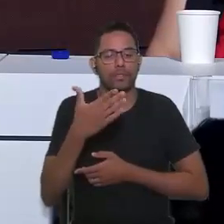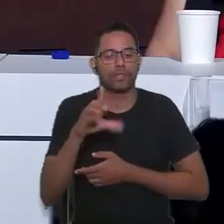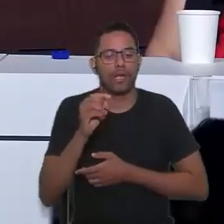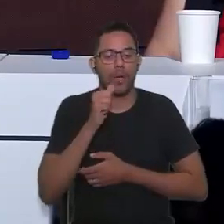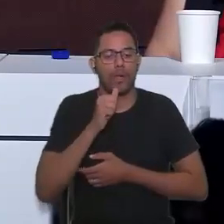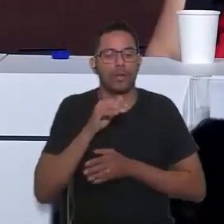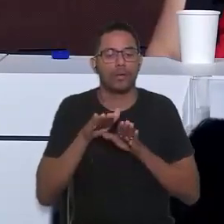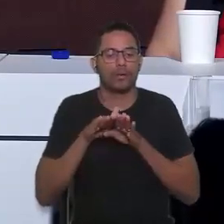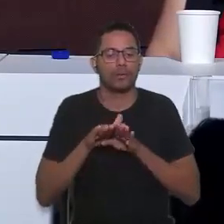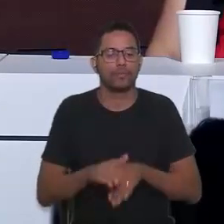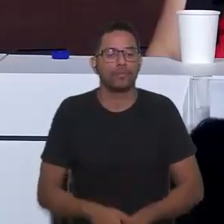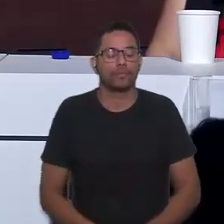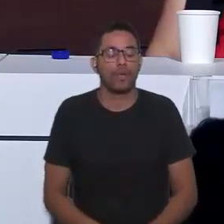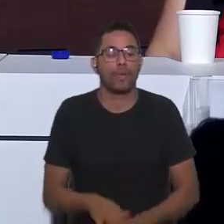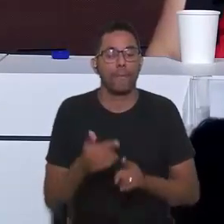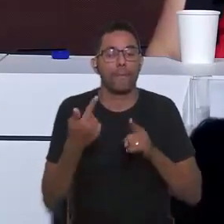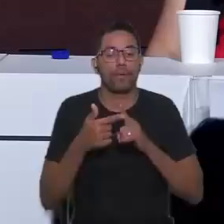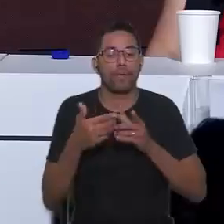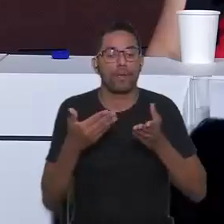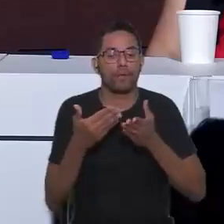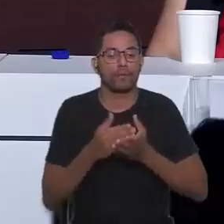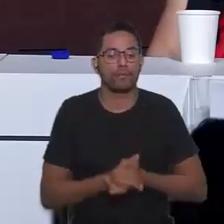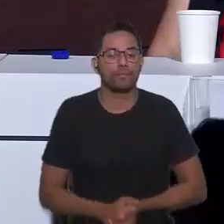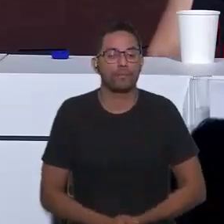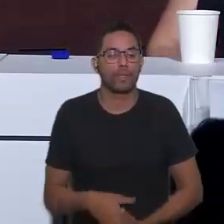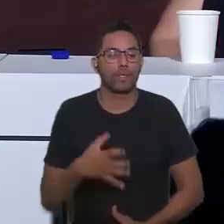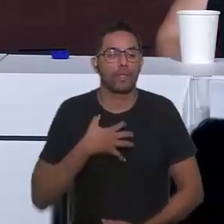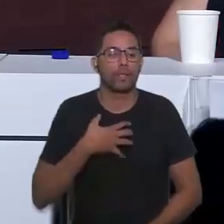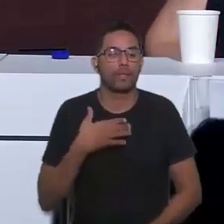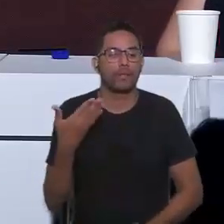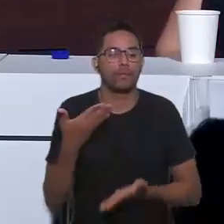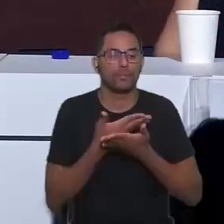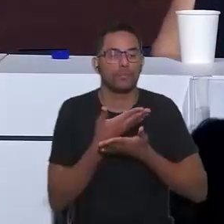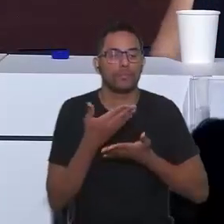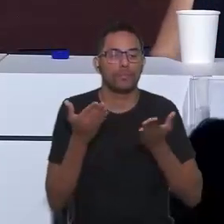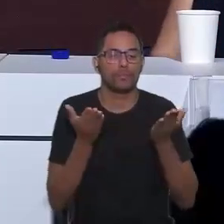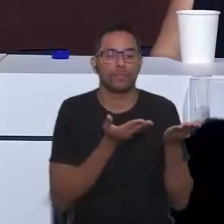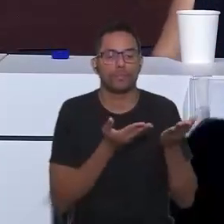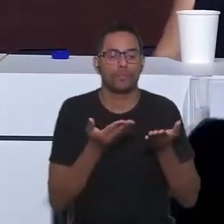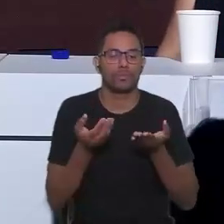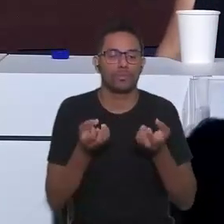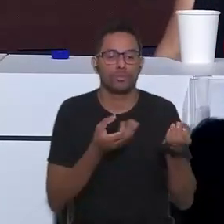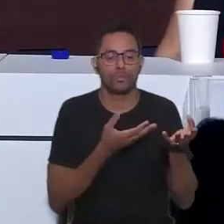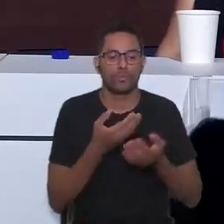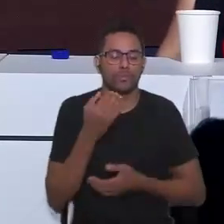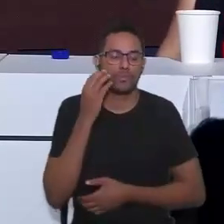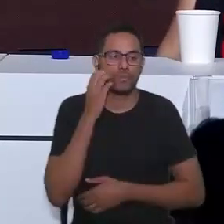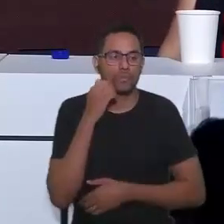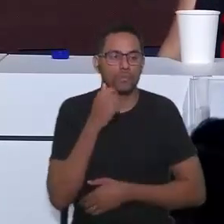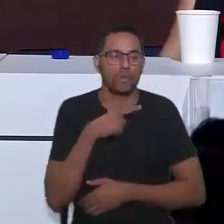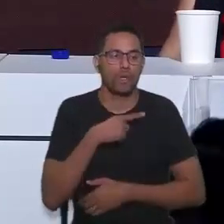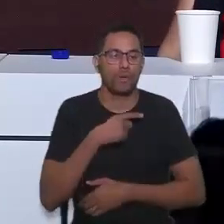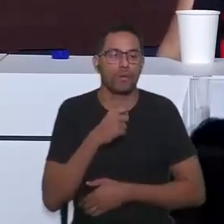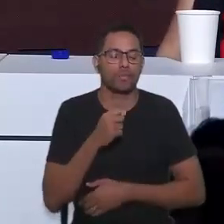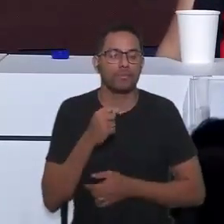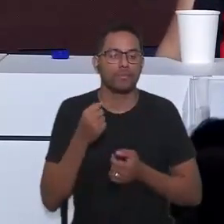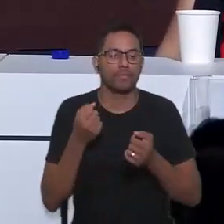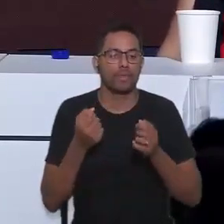E porquê é que apenas agora, ou recentemente, esse dado é